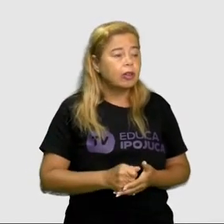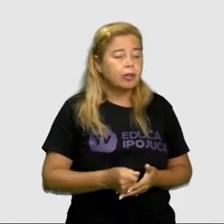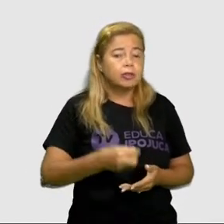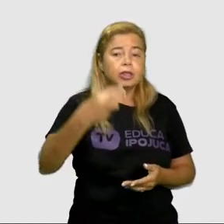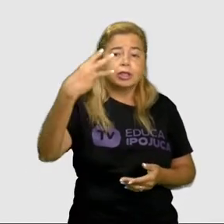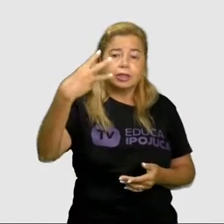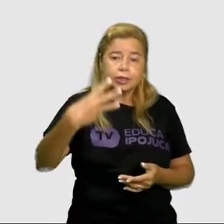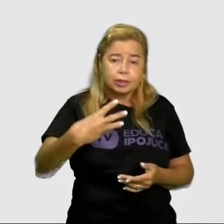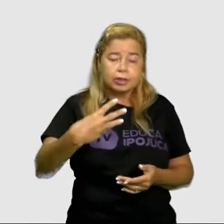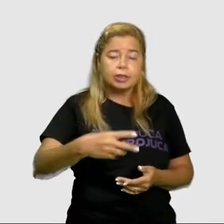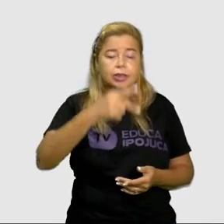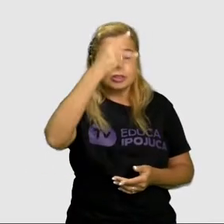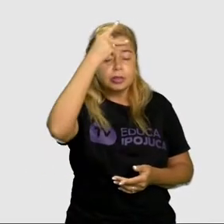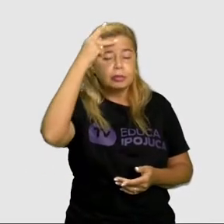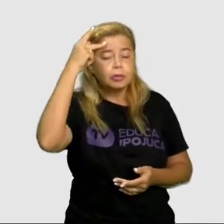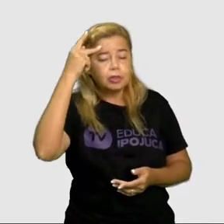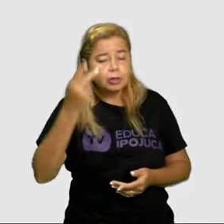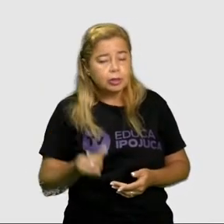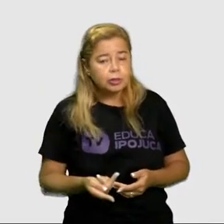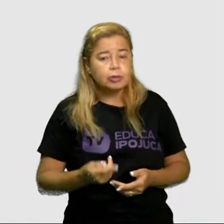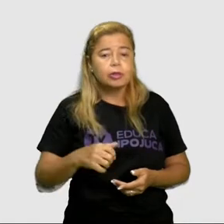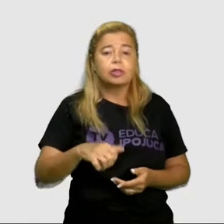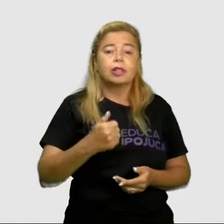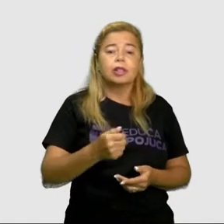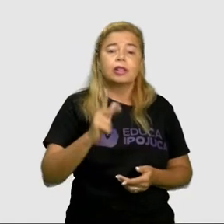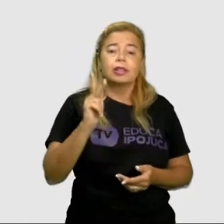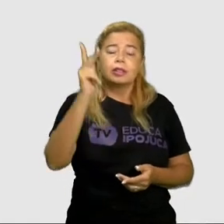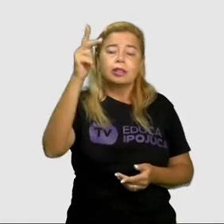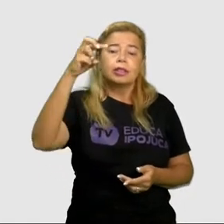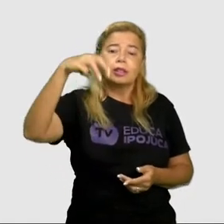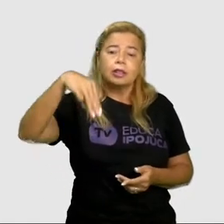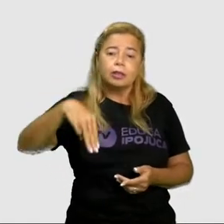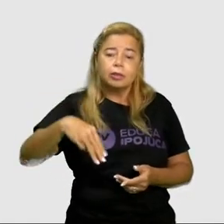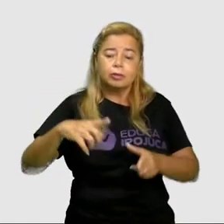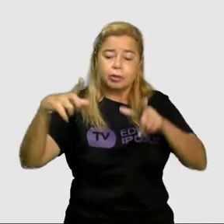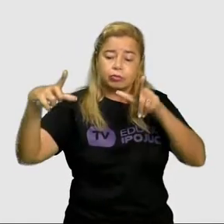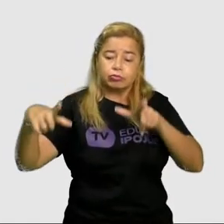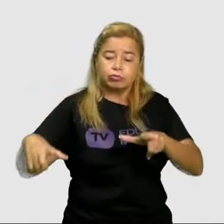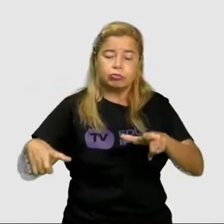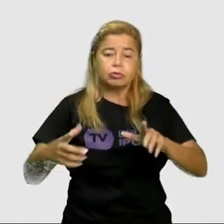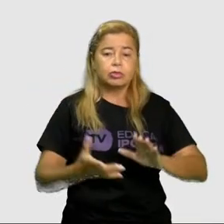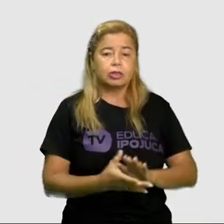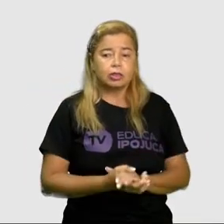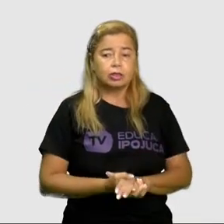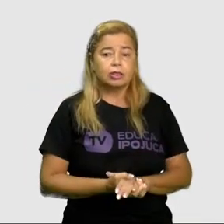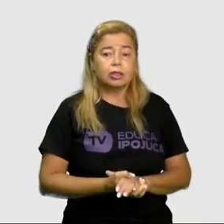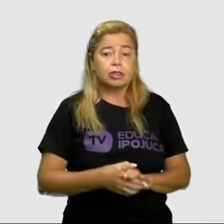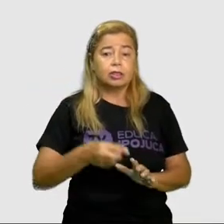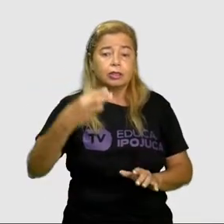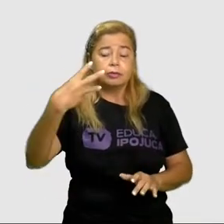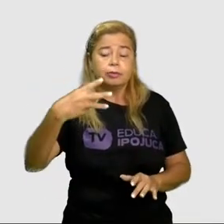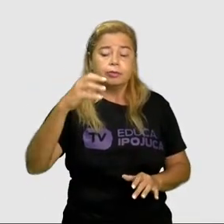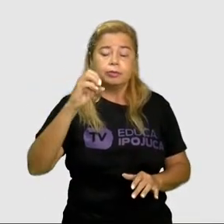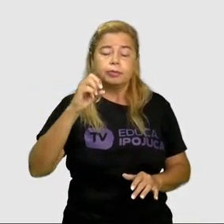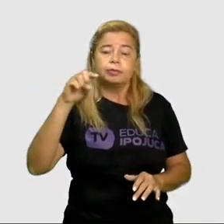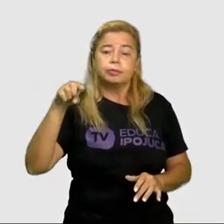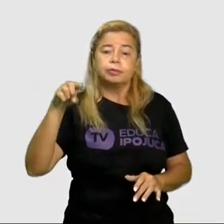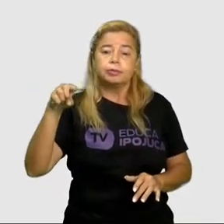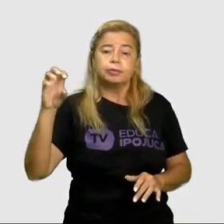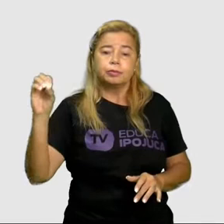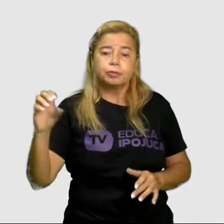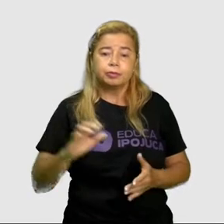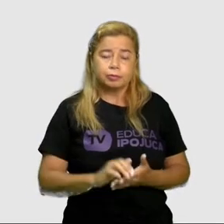habitantes a cada quilômetro quadrado. Então, se tem 300 quilômetros quadrados, 300 mil quilômetros quadrados, e a gente